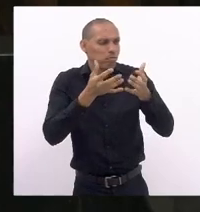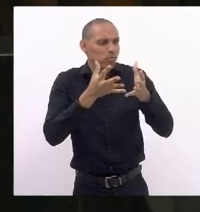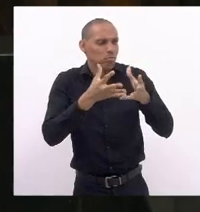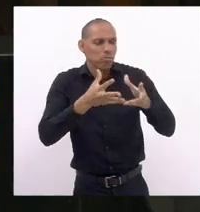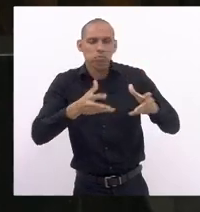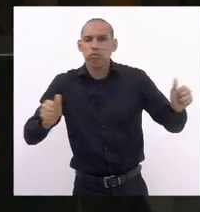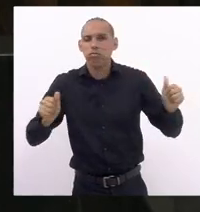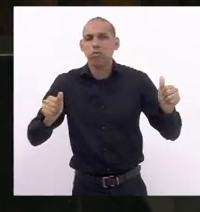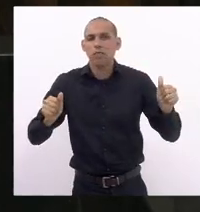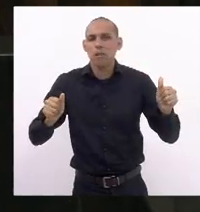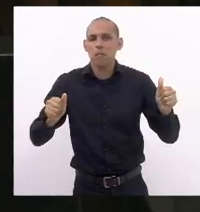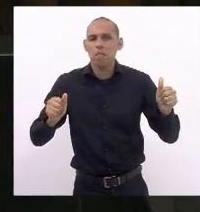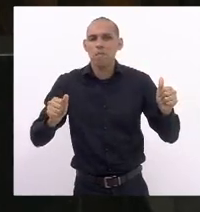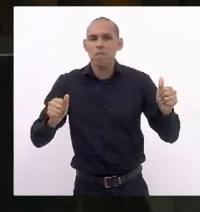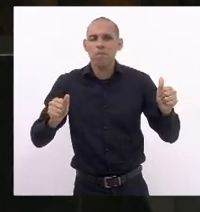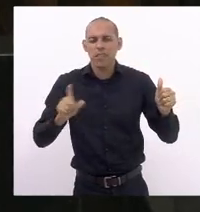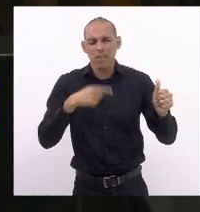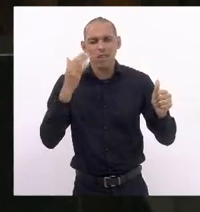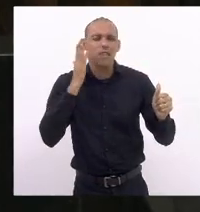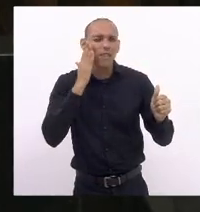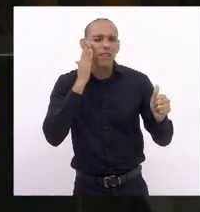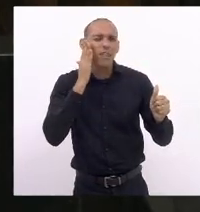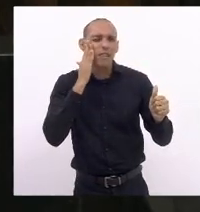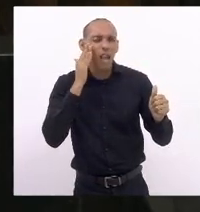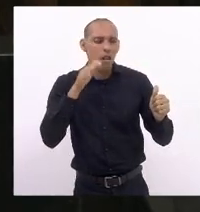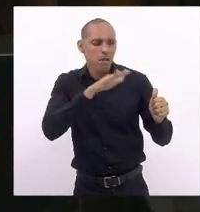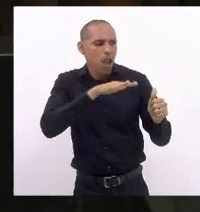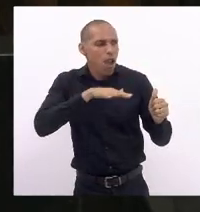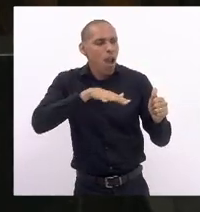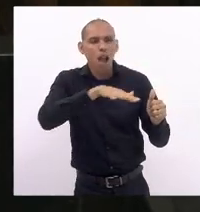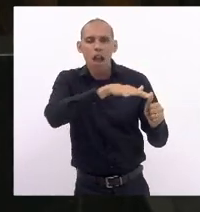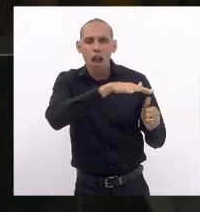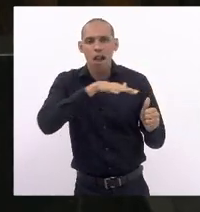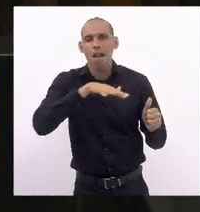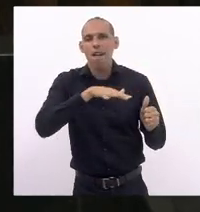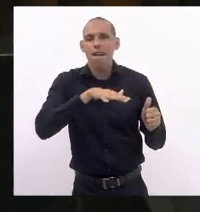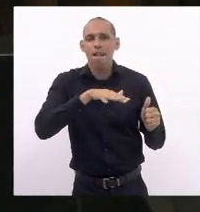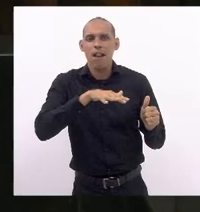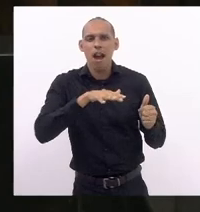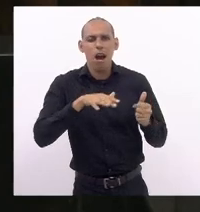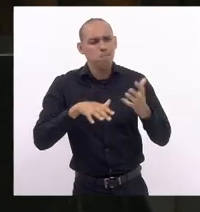Uma área que a geografia, todos nós sabemos, uma área com a geografia